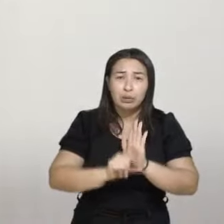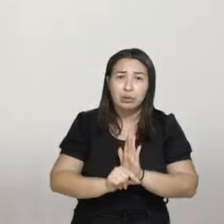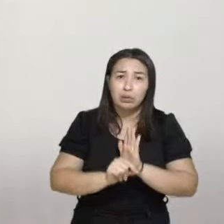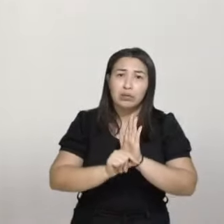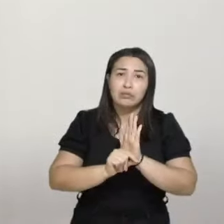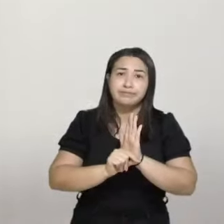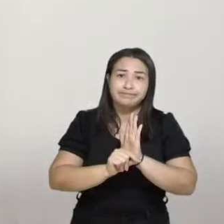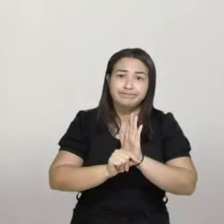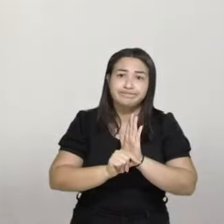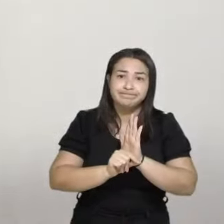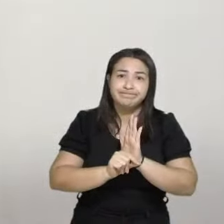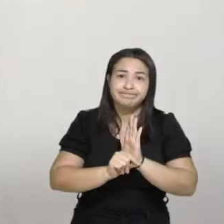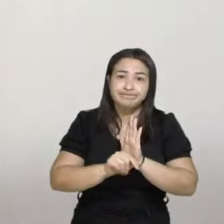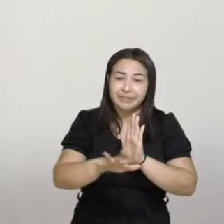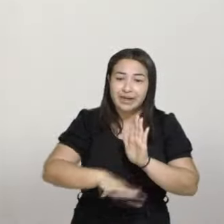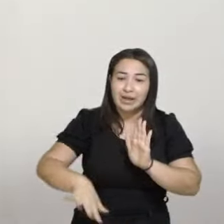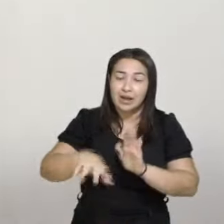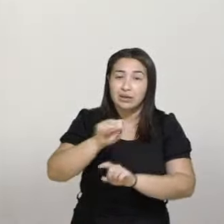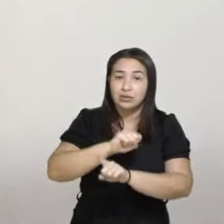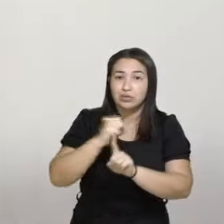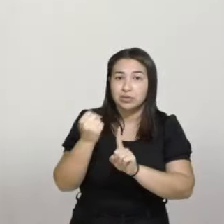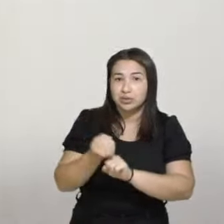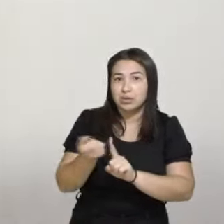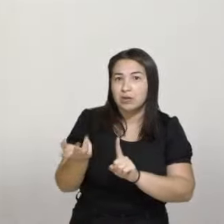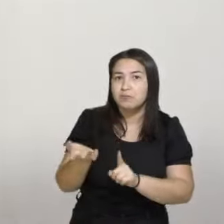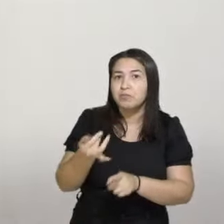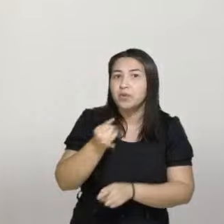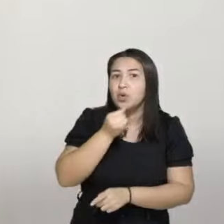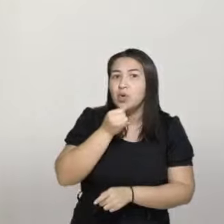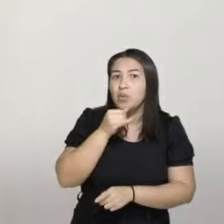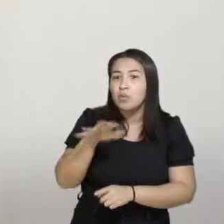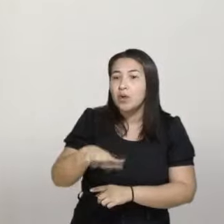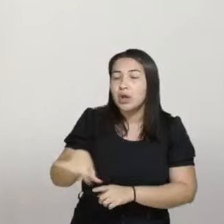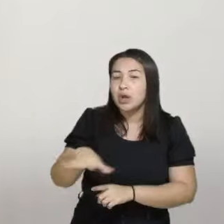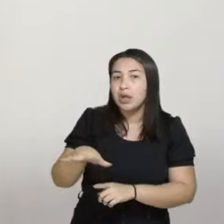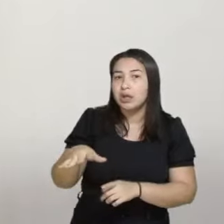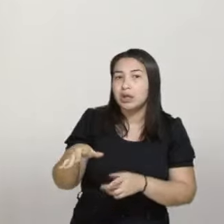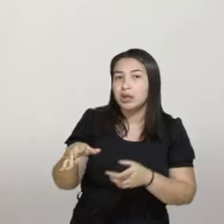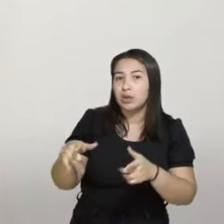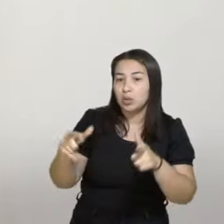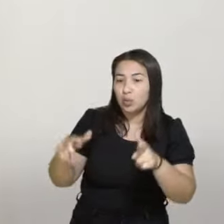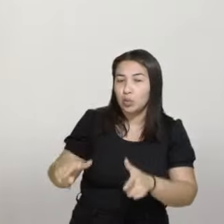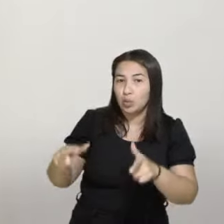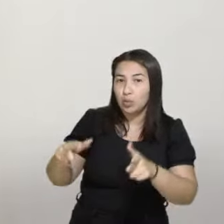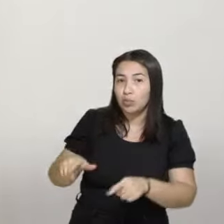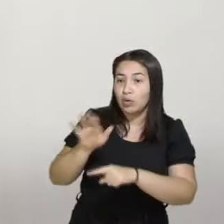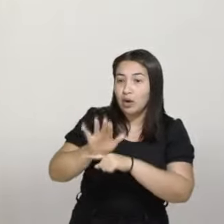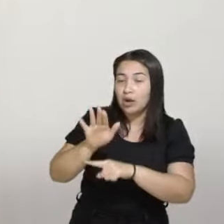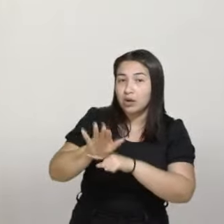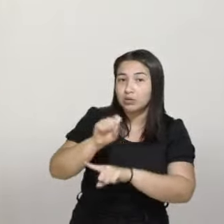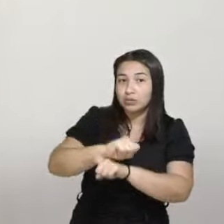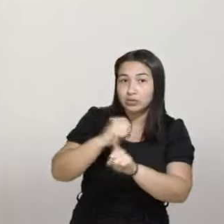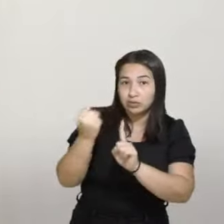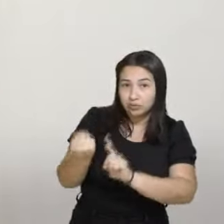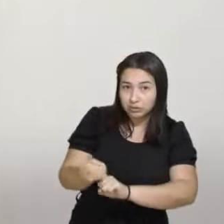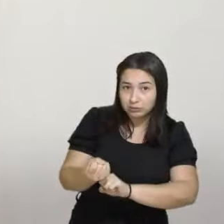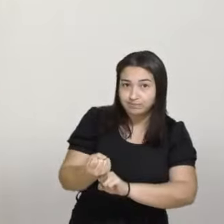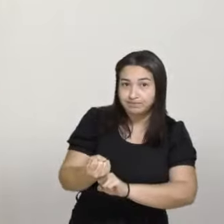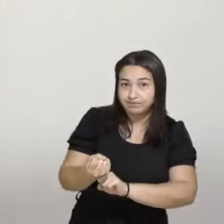significativa nas áreas sociais, especialmente ali na pasta da assistência social, onde atua diretamente